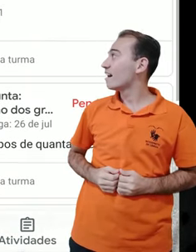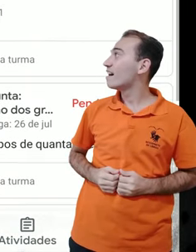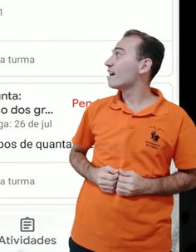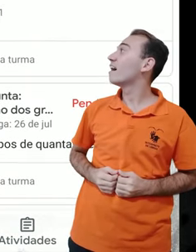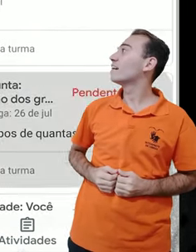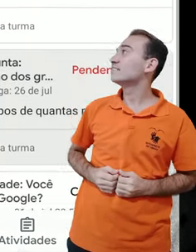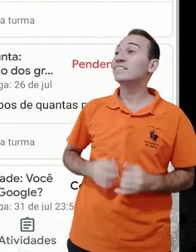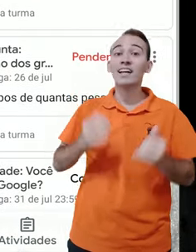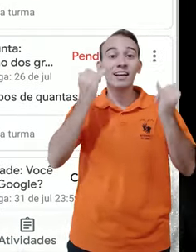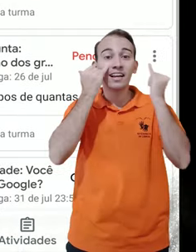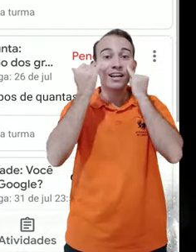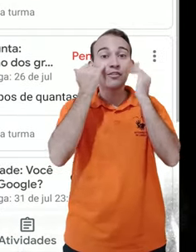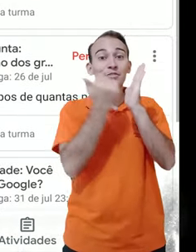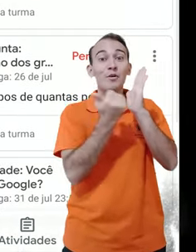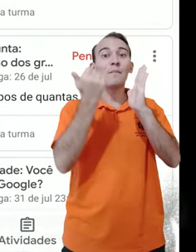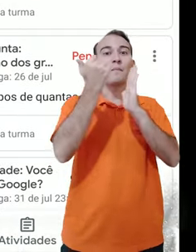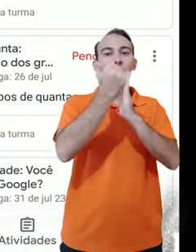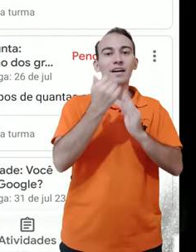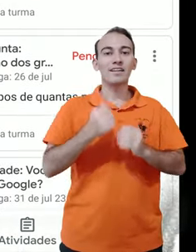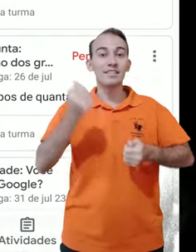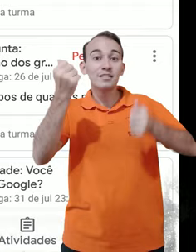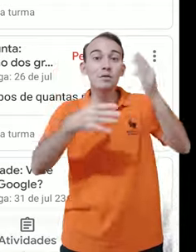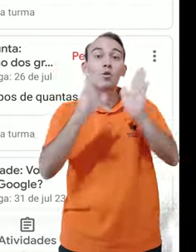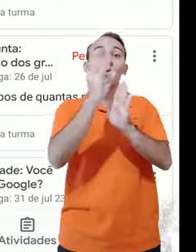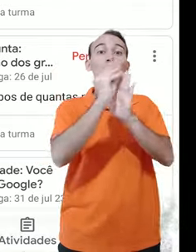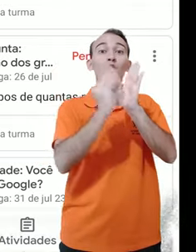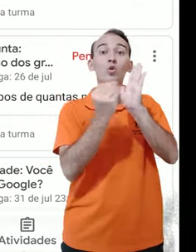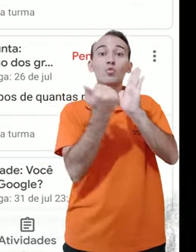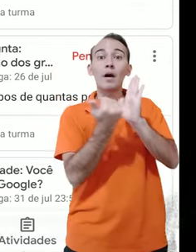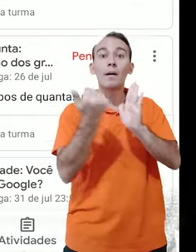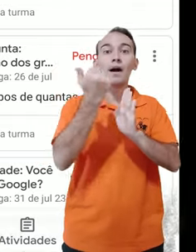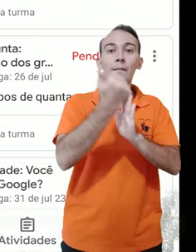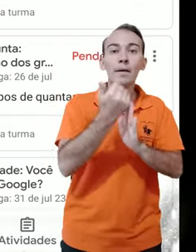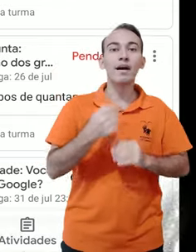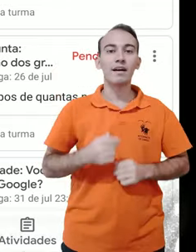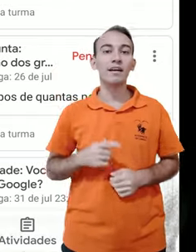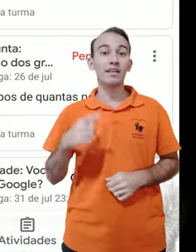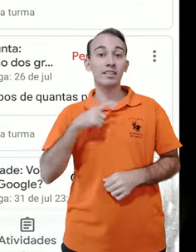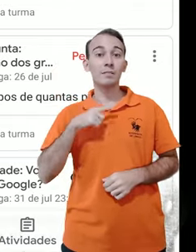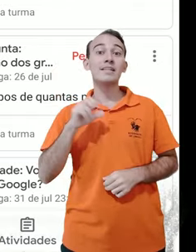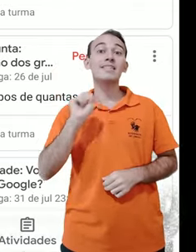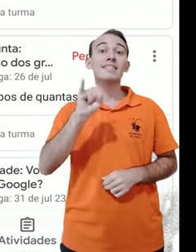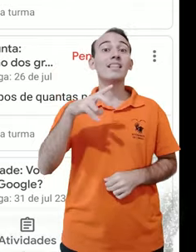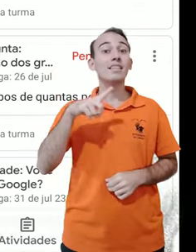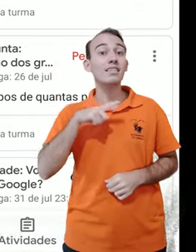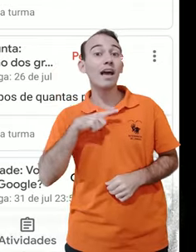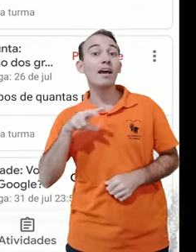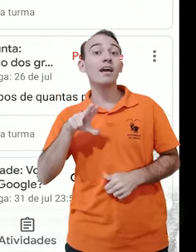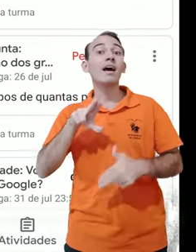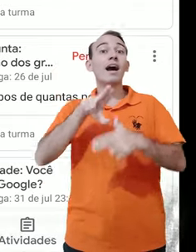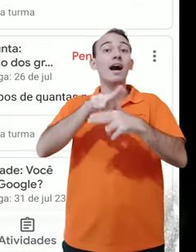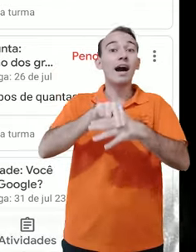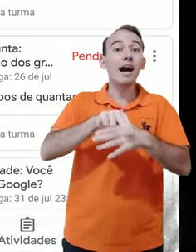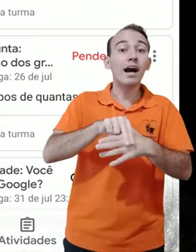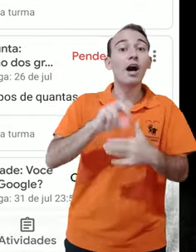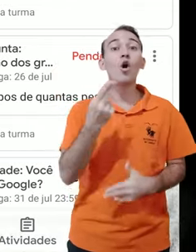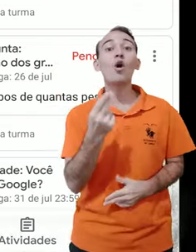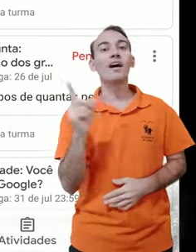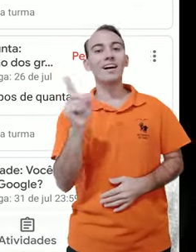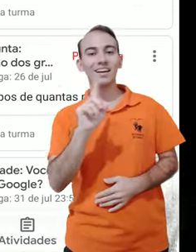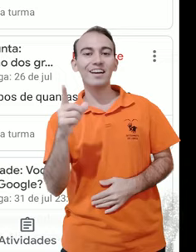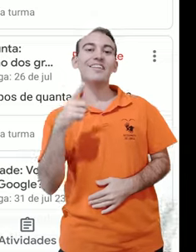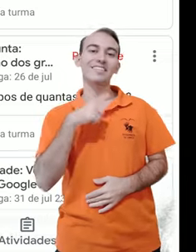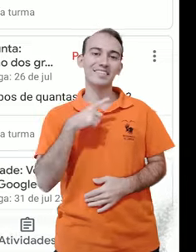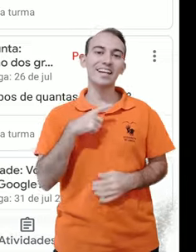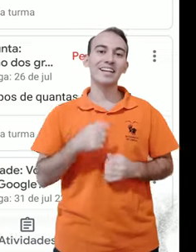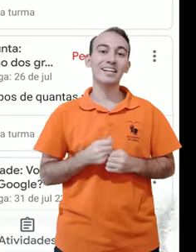Além da especificação do tipo do conteúdo se é uma atividade pergunta o material e do nome atribuído pelo professor